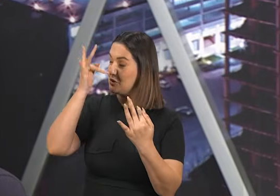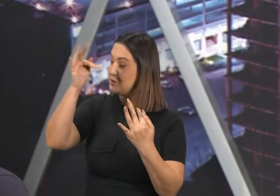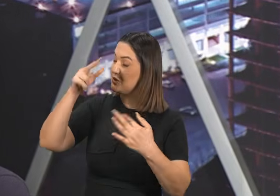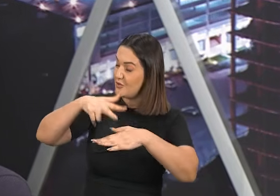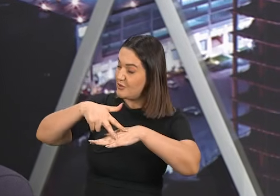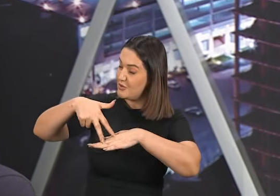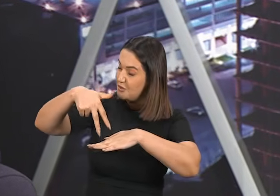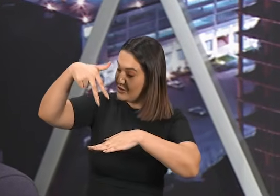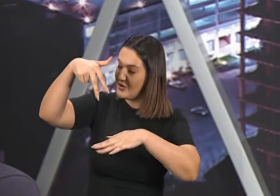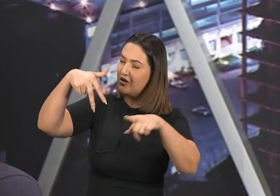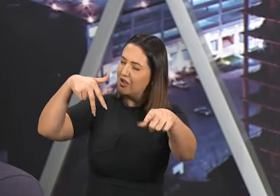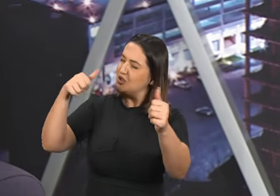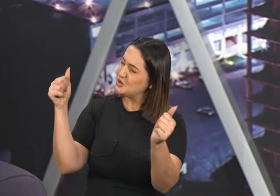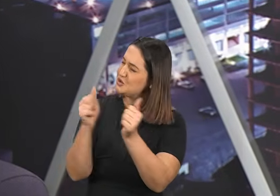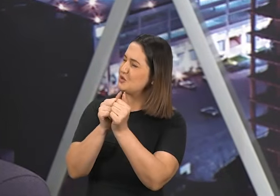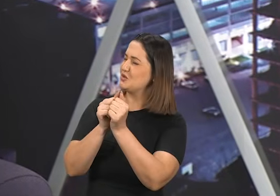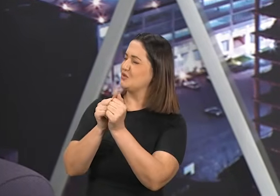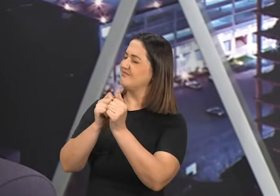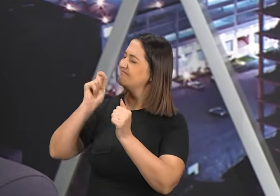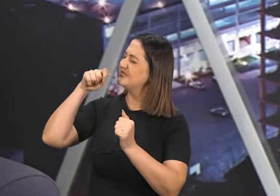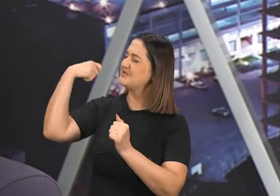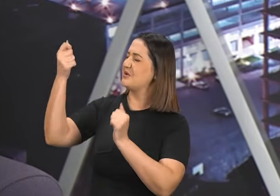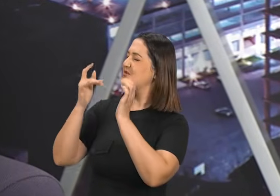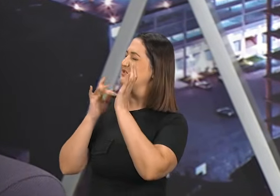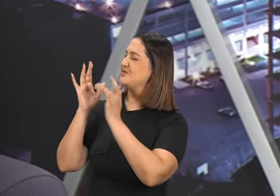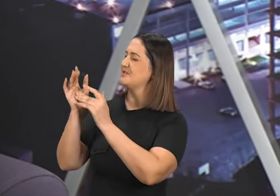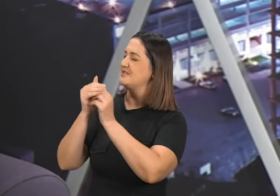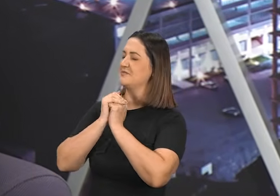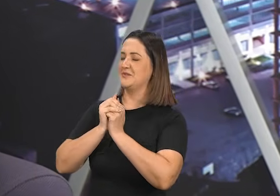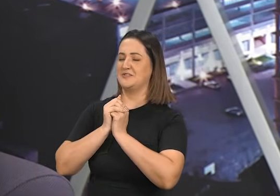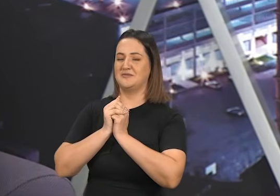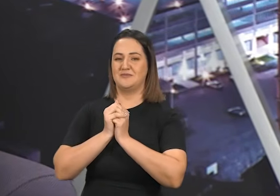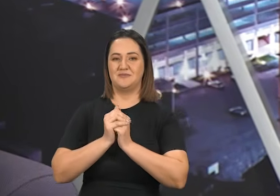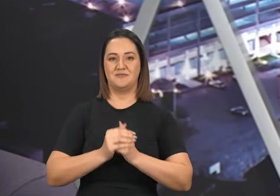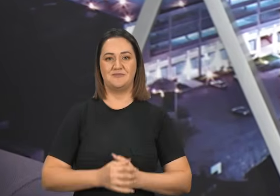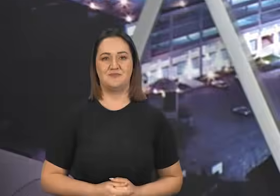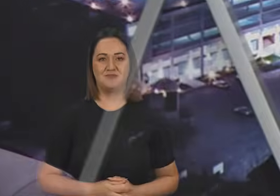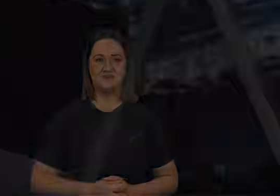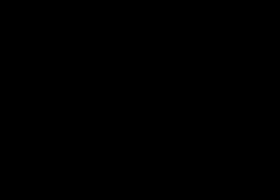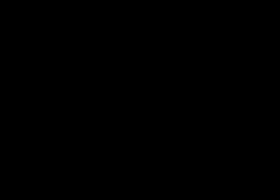para os céus naquele grande dia. Em nome de Jesus. Amém.